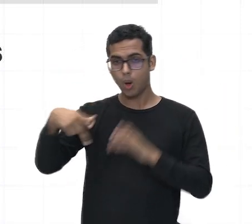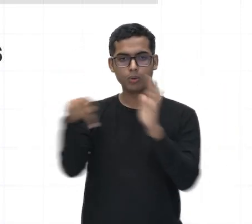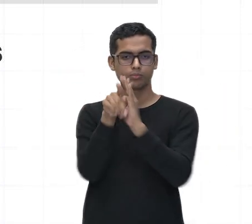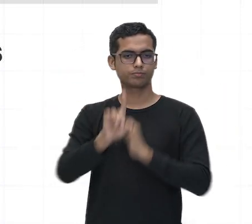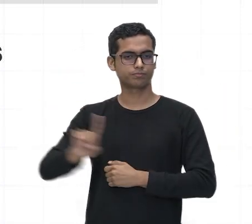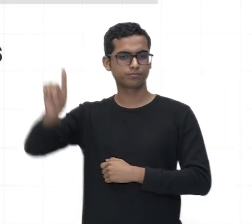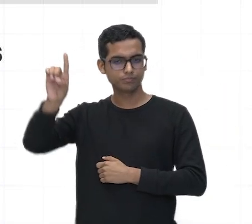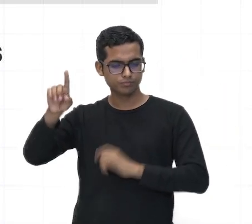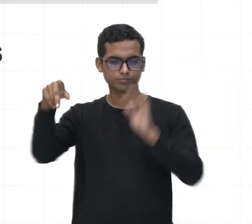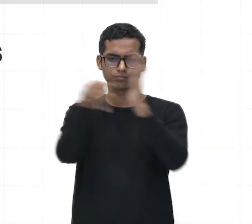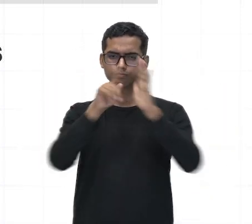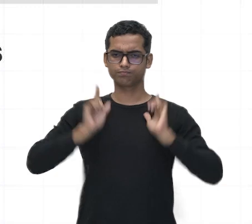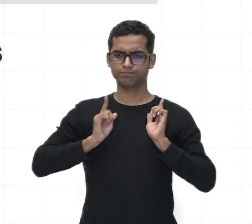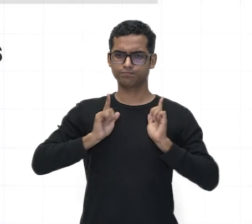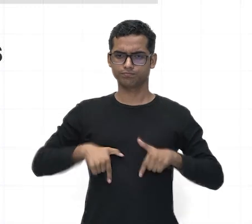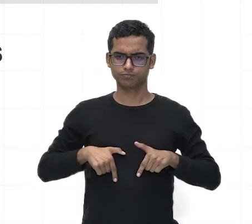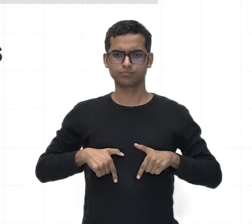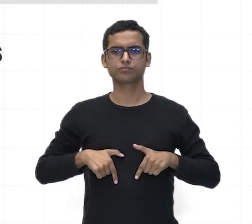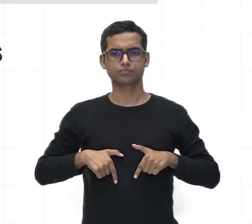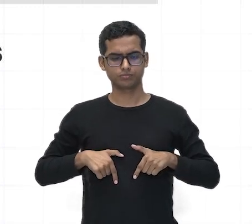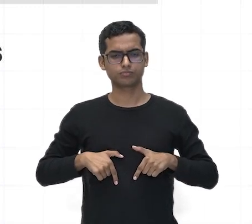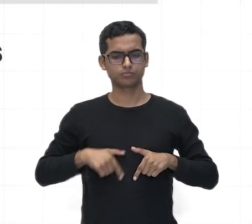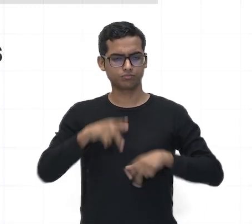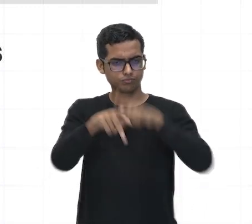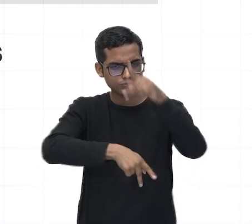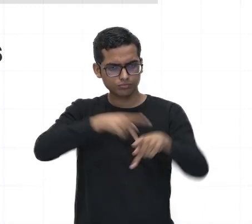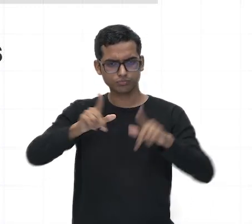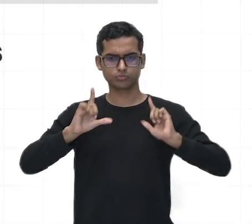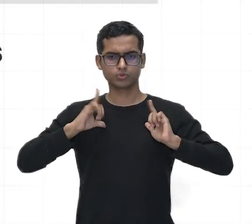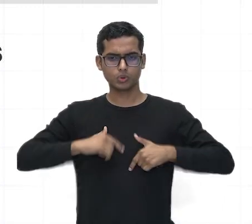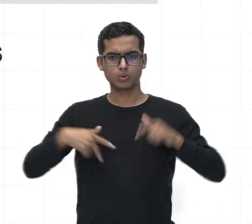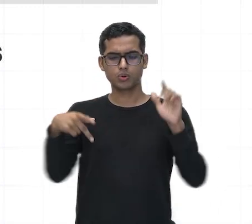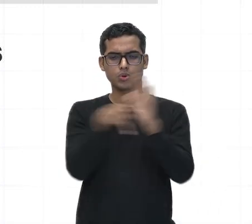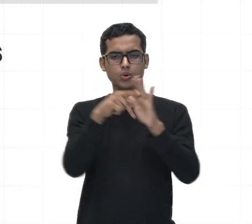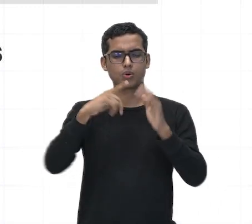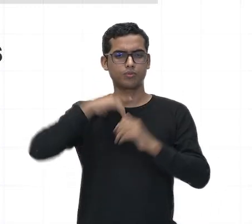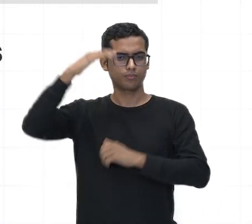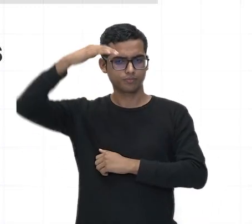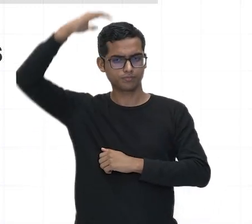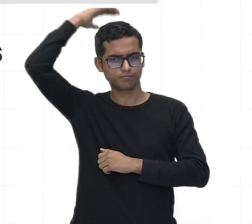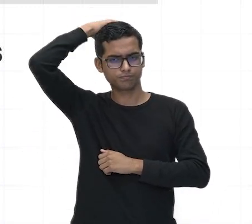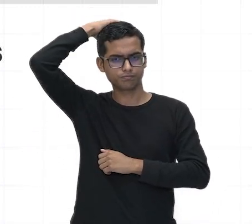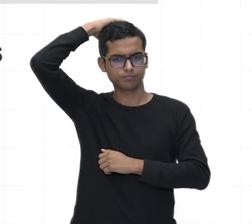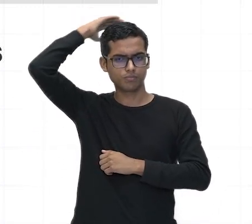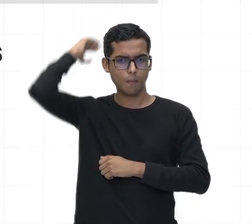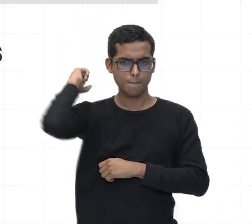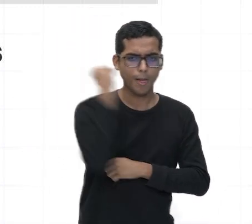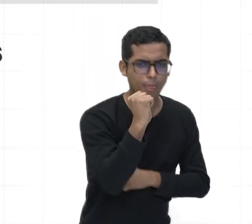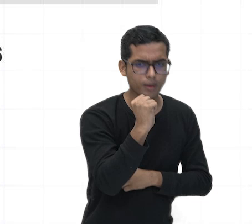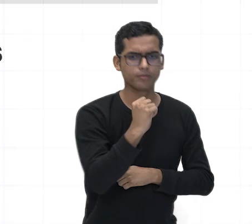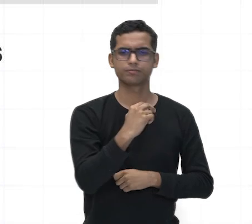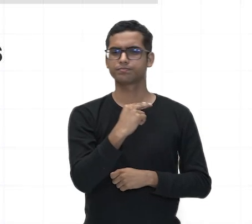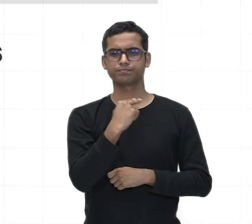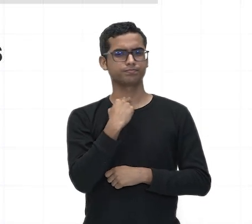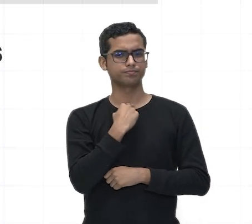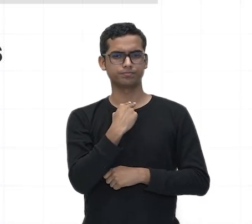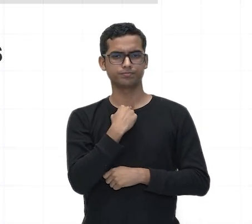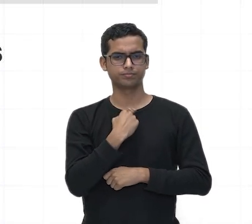Israel, o israelita, o judeu, não pode matar. Né?